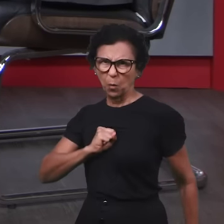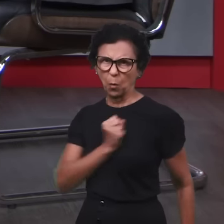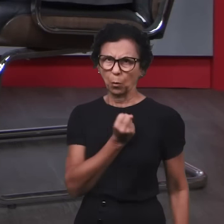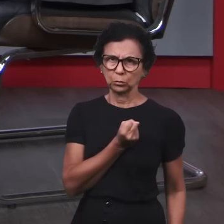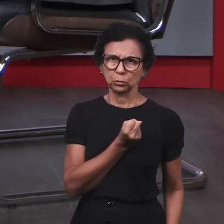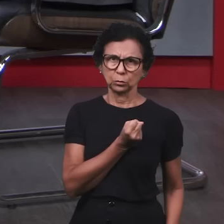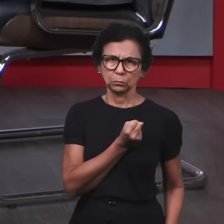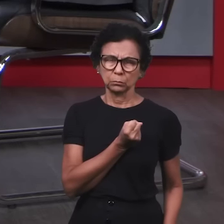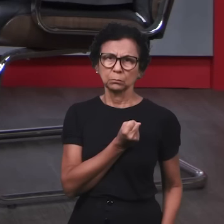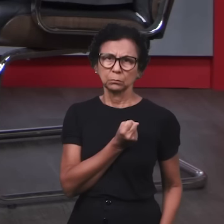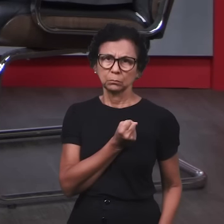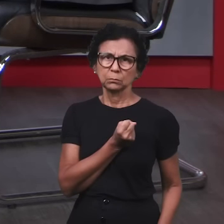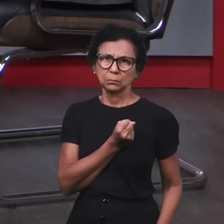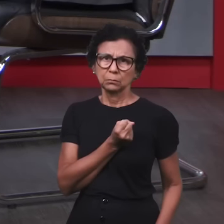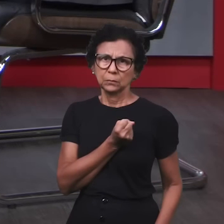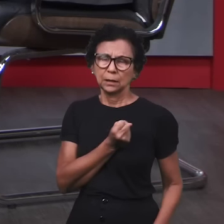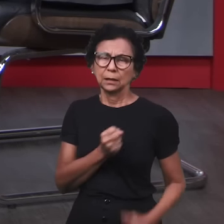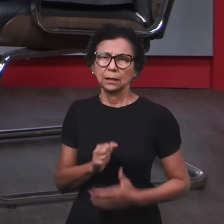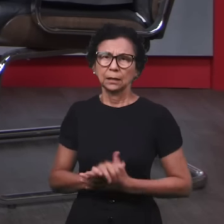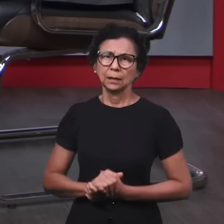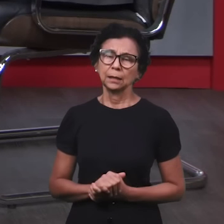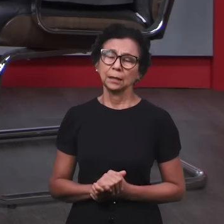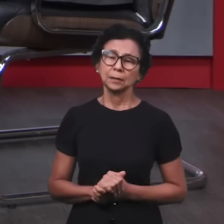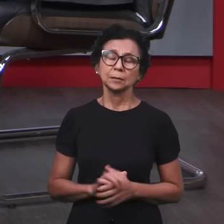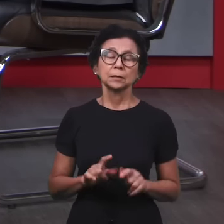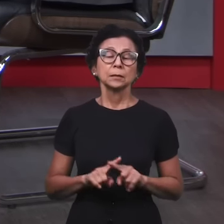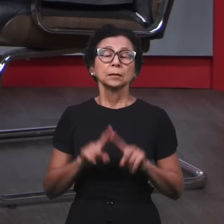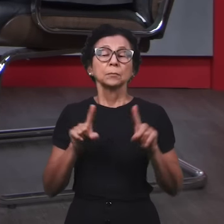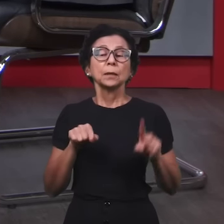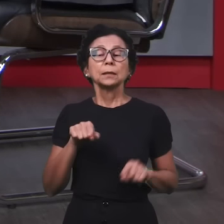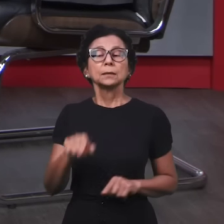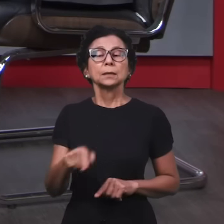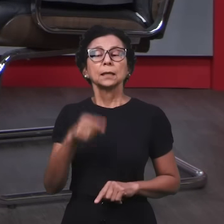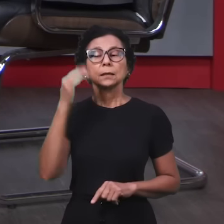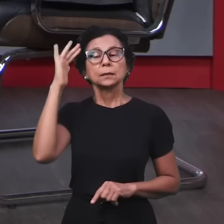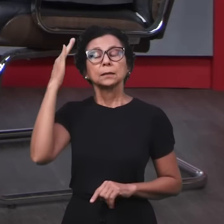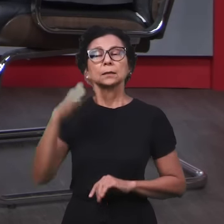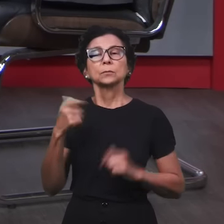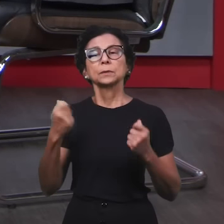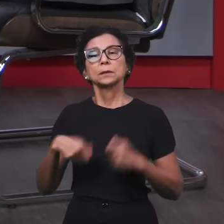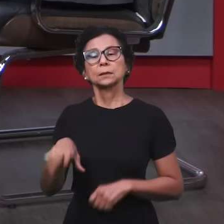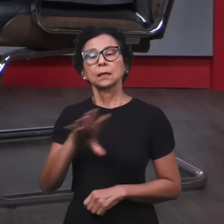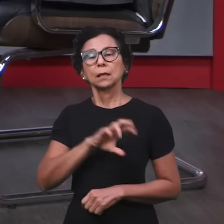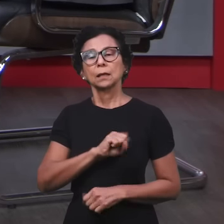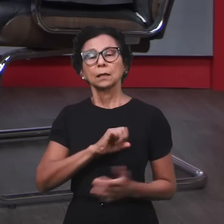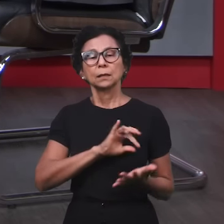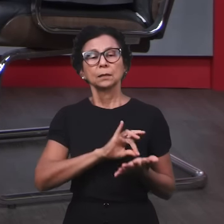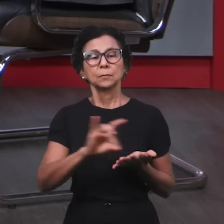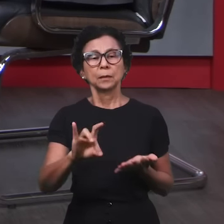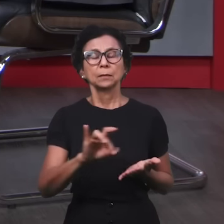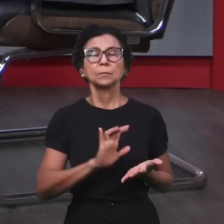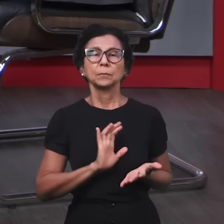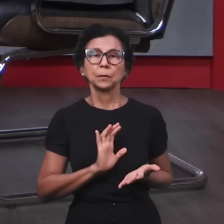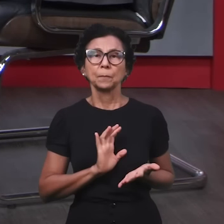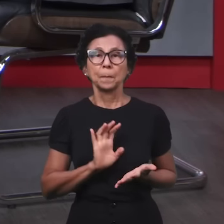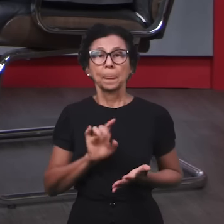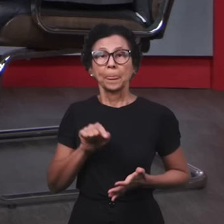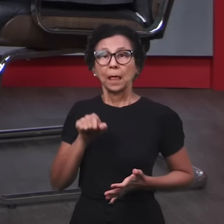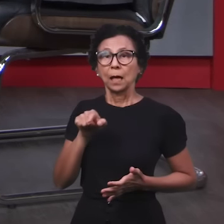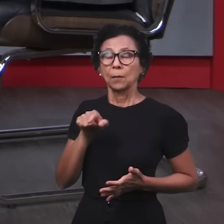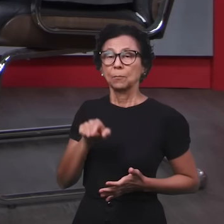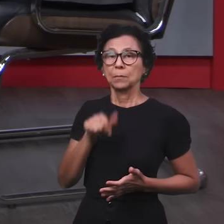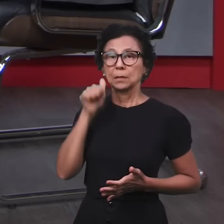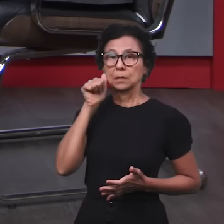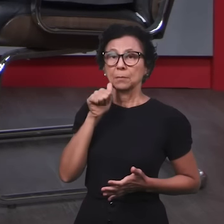ela alcançou? Amar o quê? Amar os vossos inimigos. E ela falou o seguinte, ela desejou, não foi uma coisa que saiu